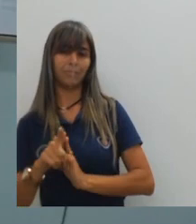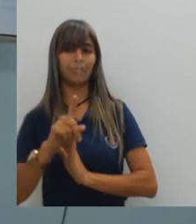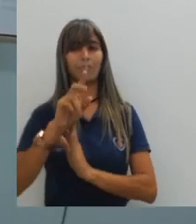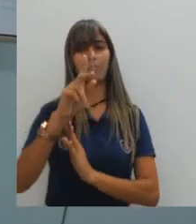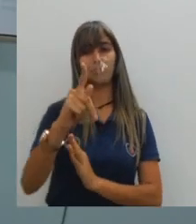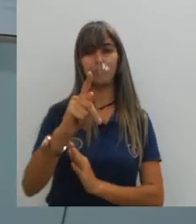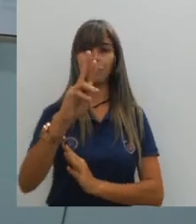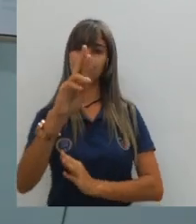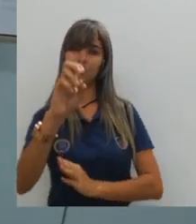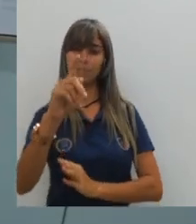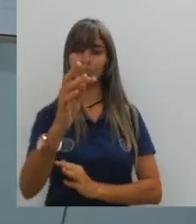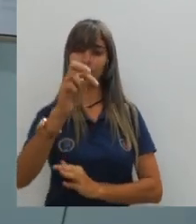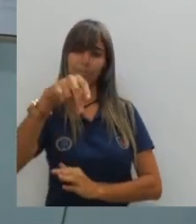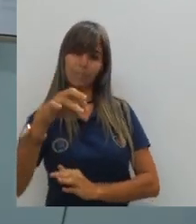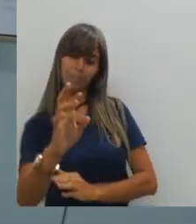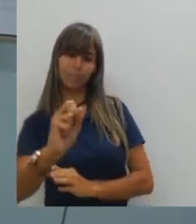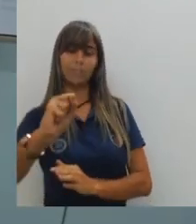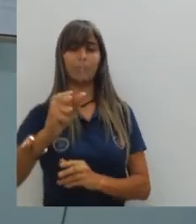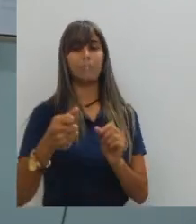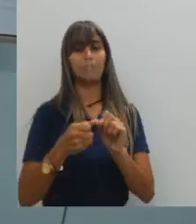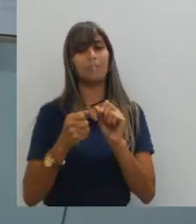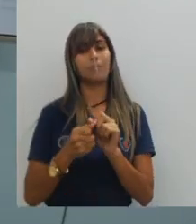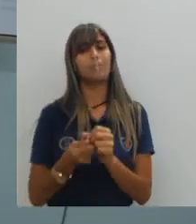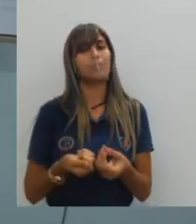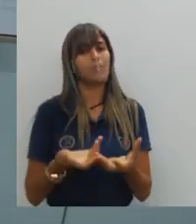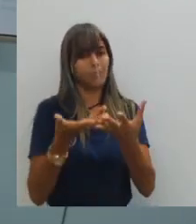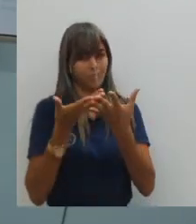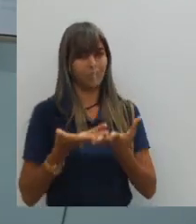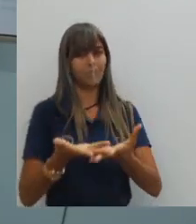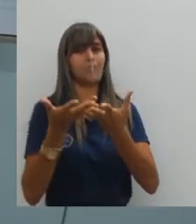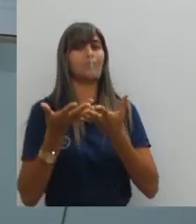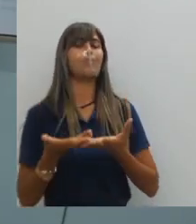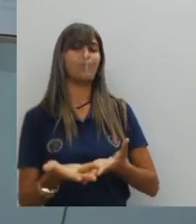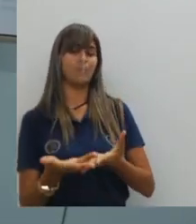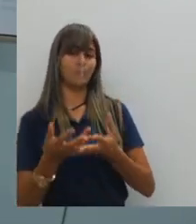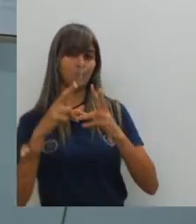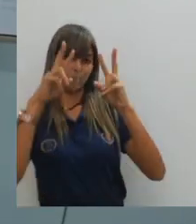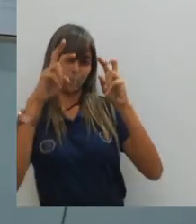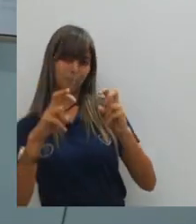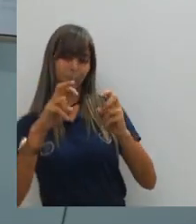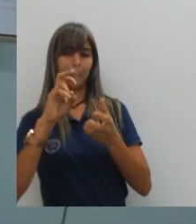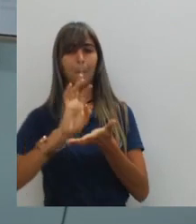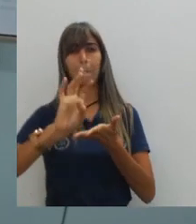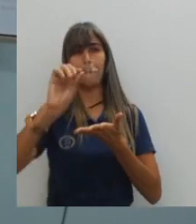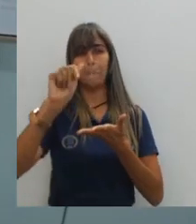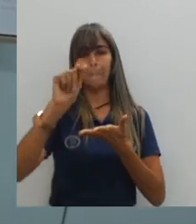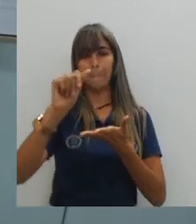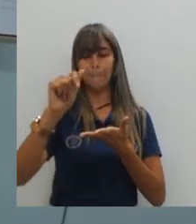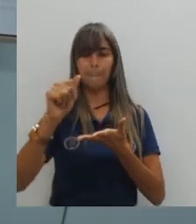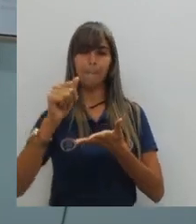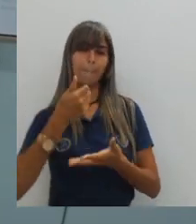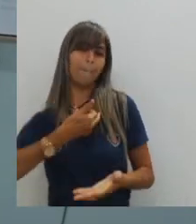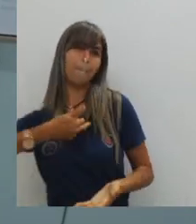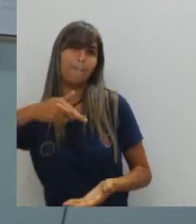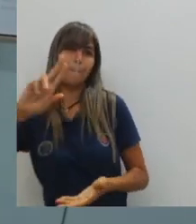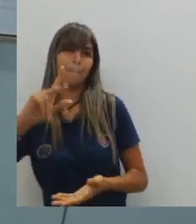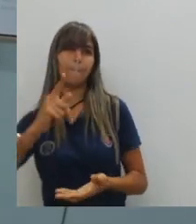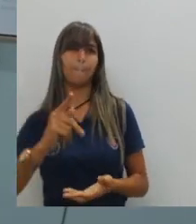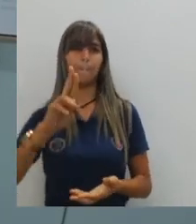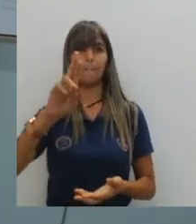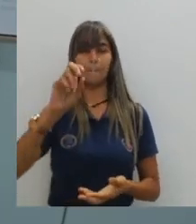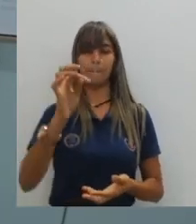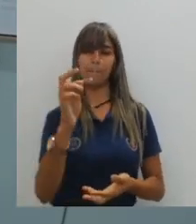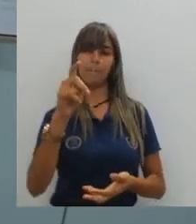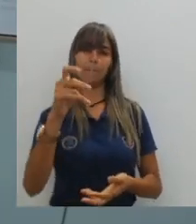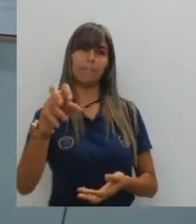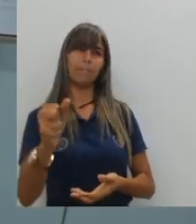ela exerce uma enorme influência sobre a economia, porque a religião protestante ali,